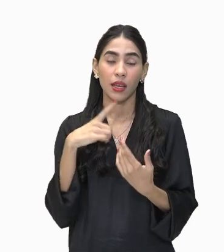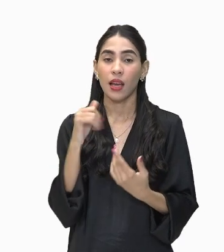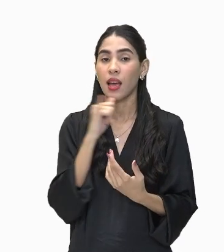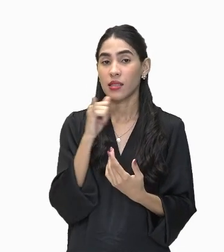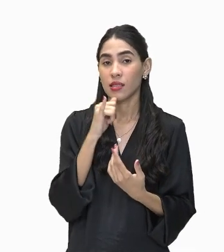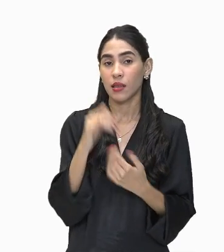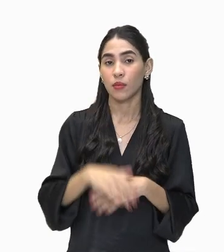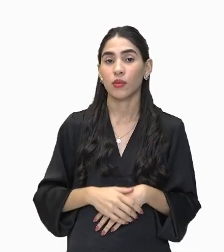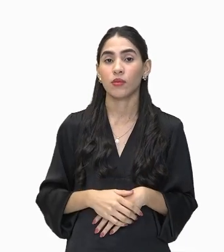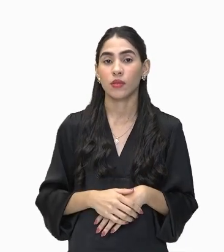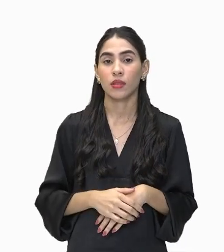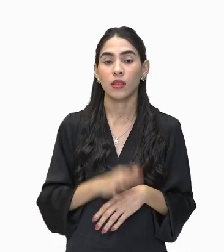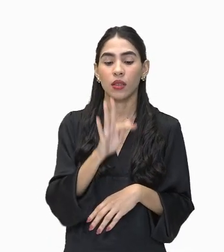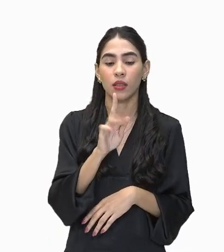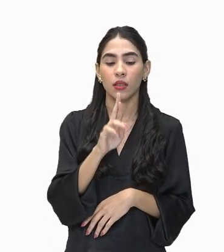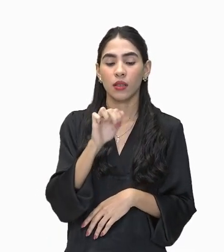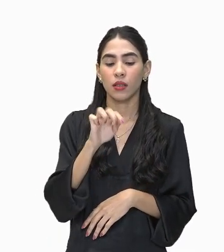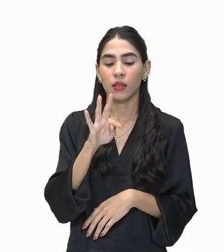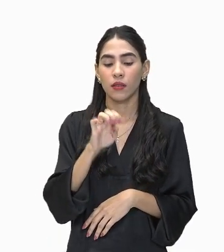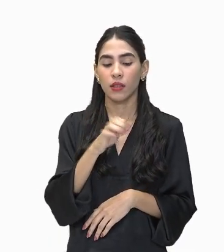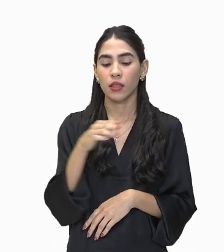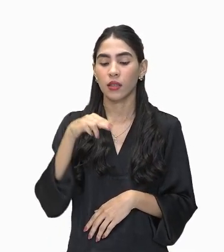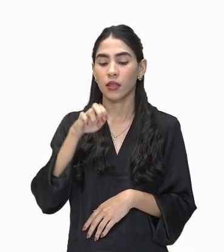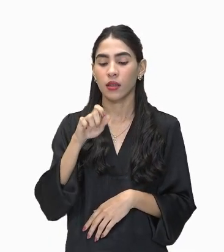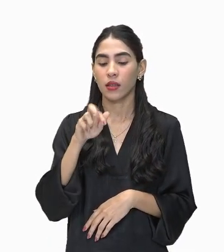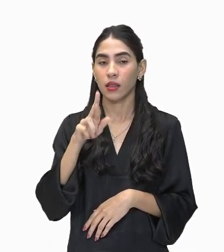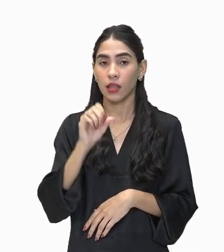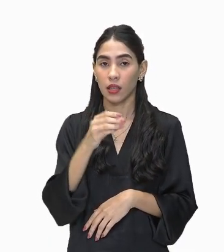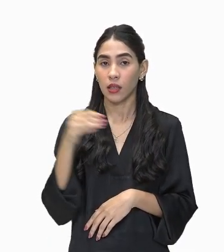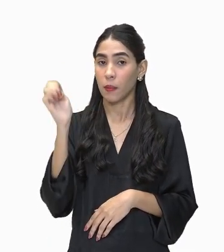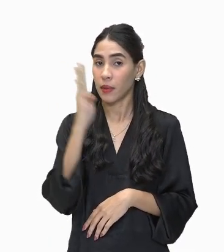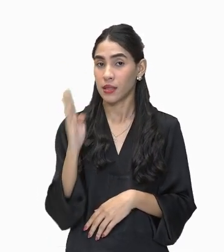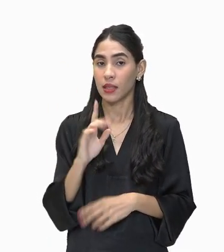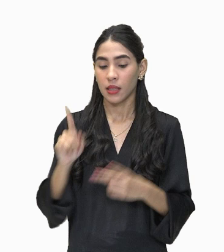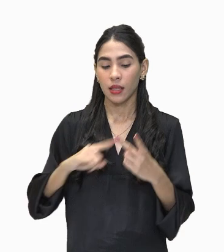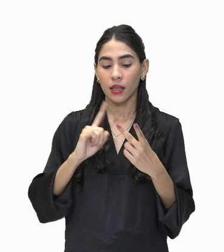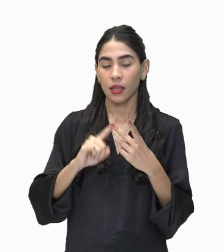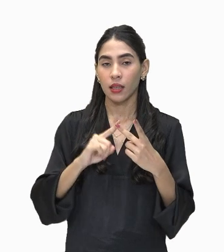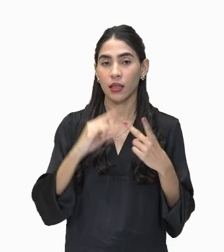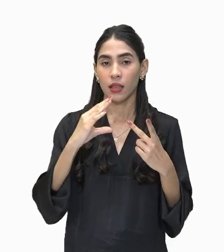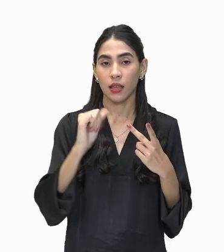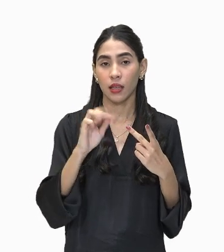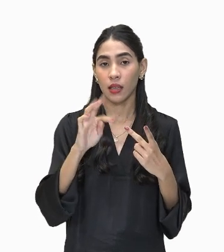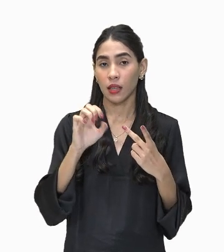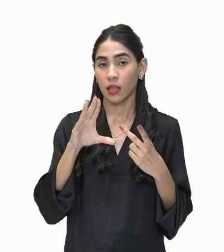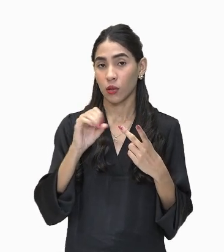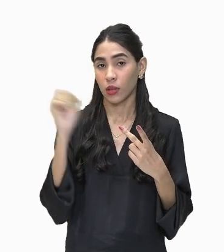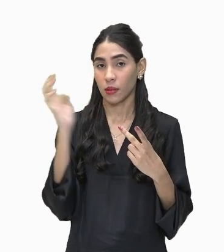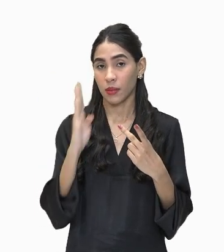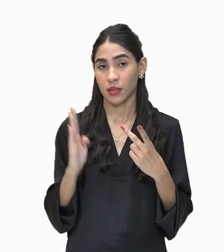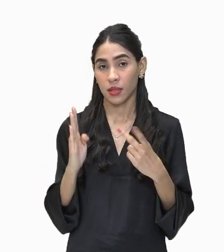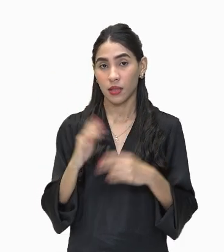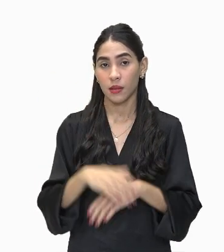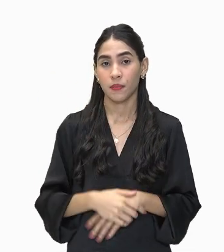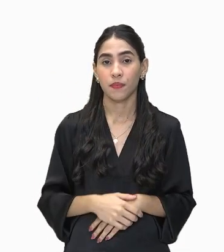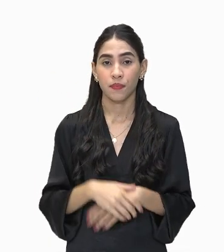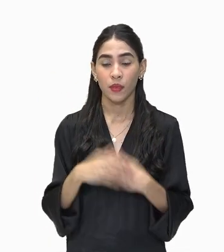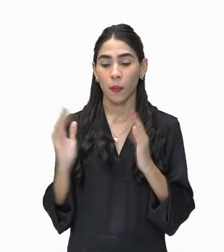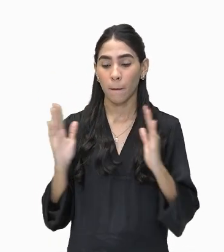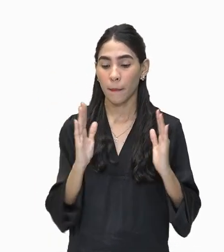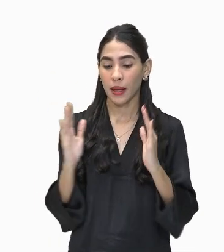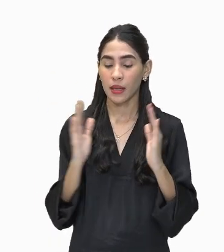a Frente Negra Brasileira e também a Associação Católica Brasileira, né? E durante a